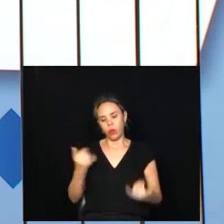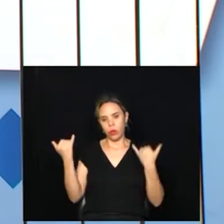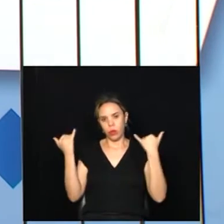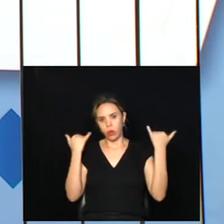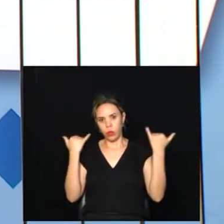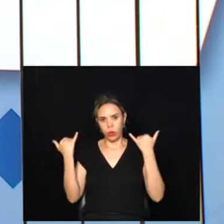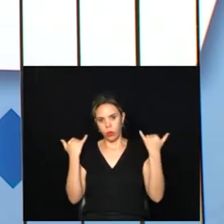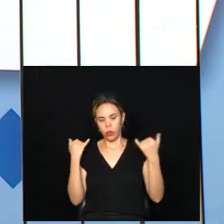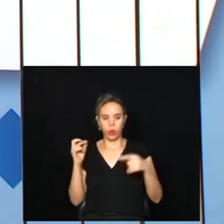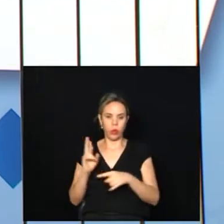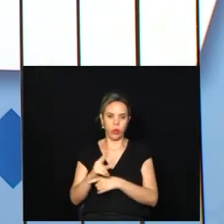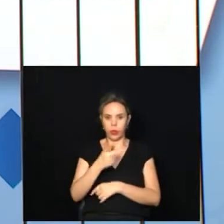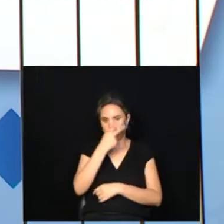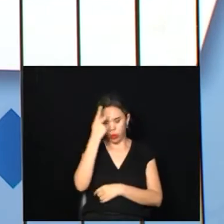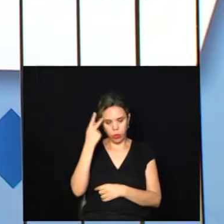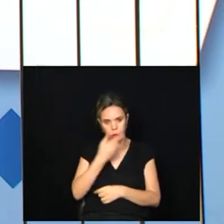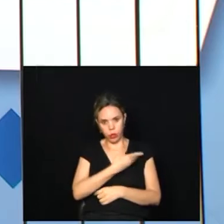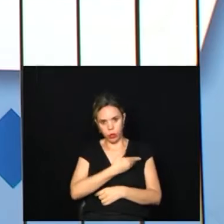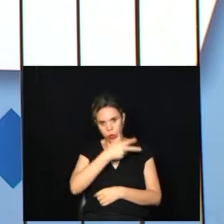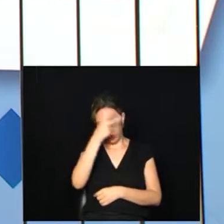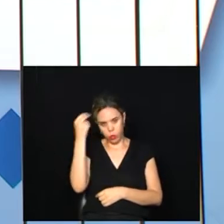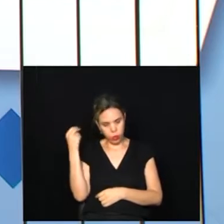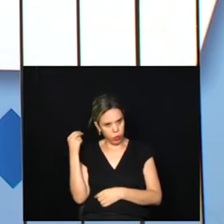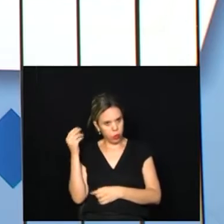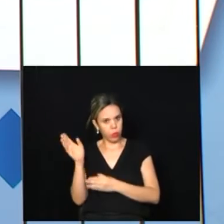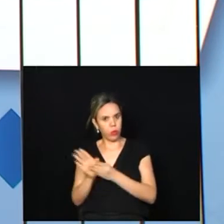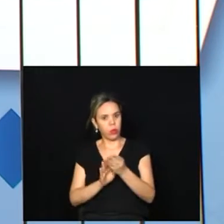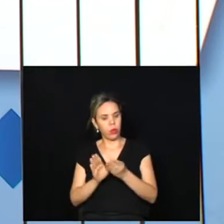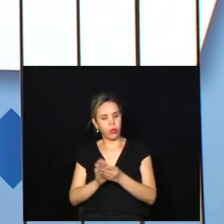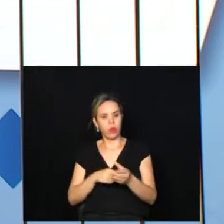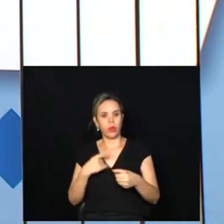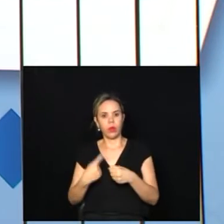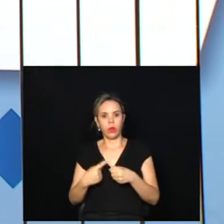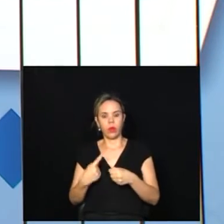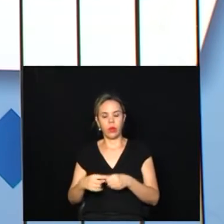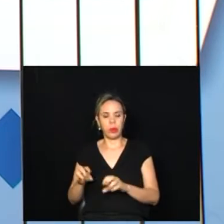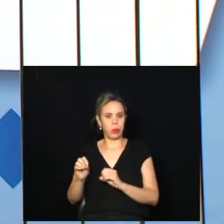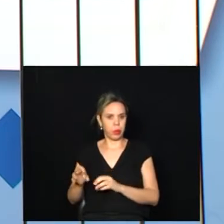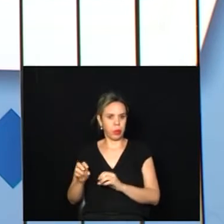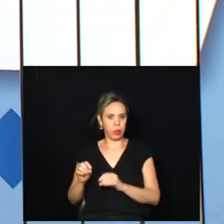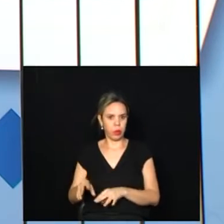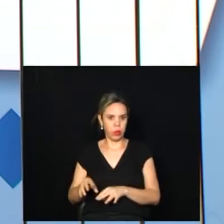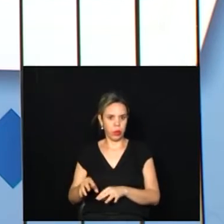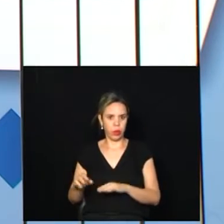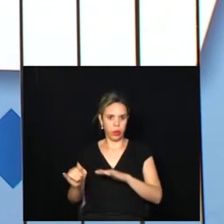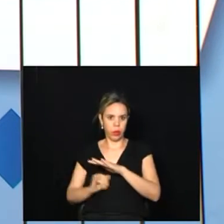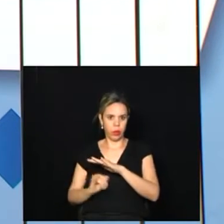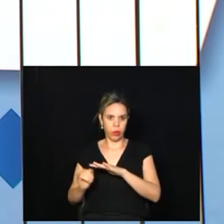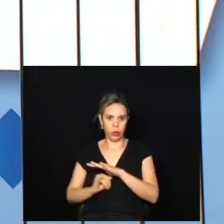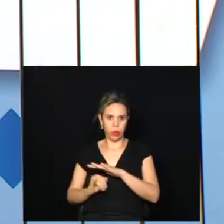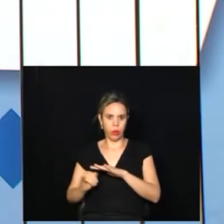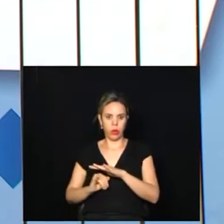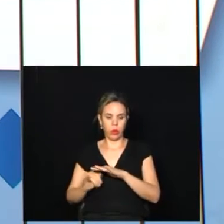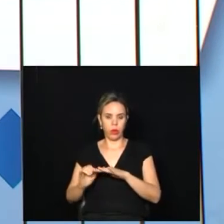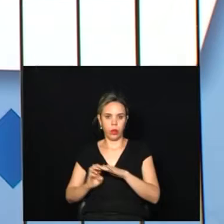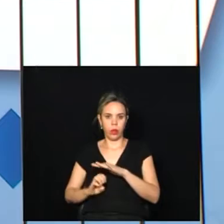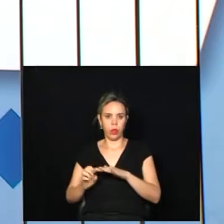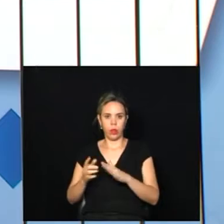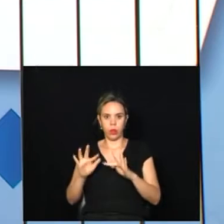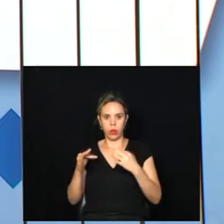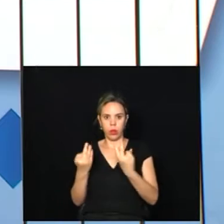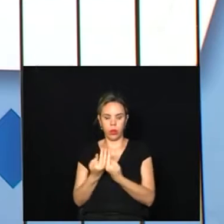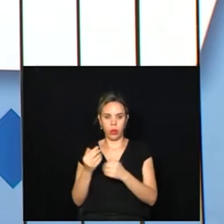ainda representantes do poder público, do Conselho Municipal de Educação, de entidades de classe, pais